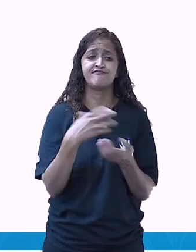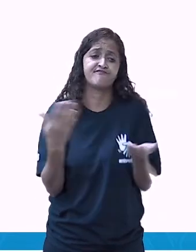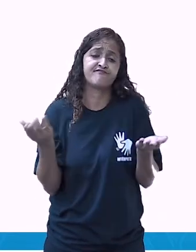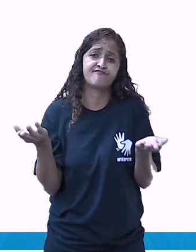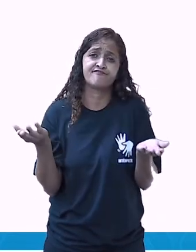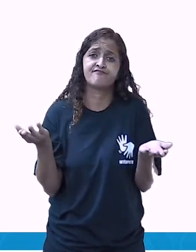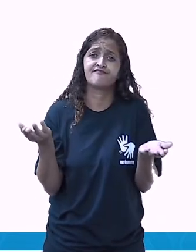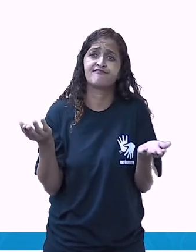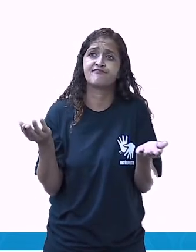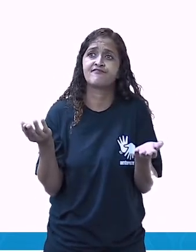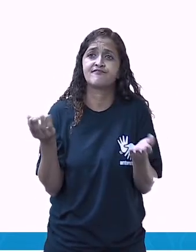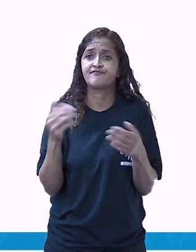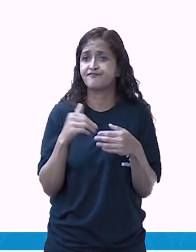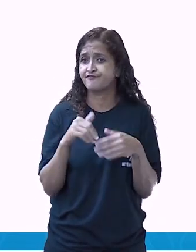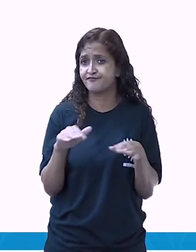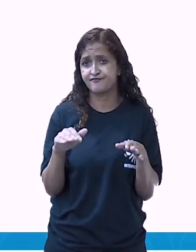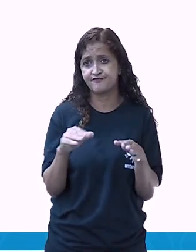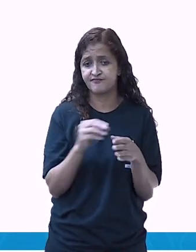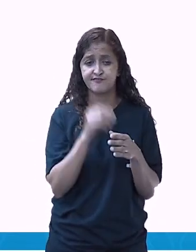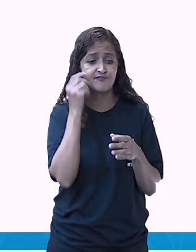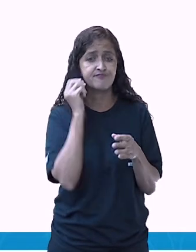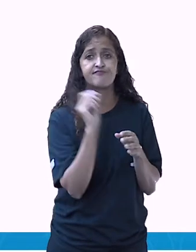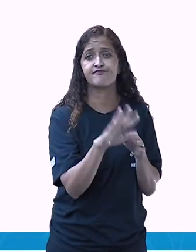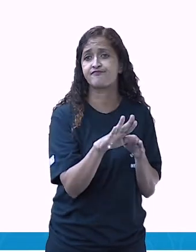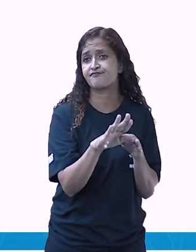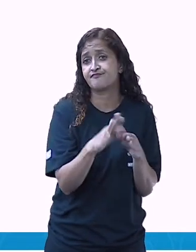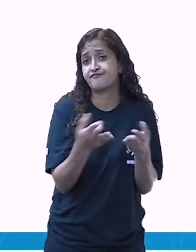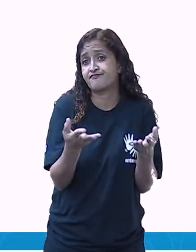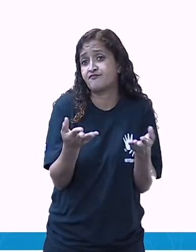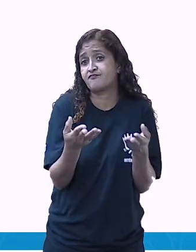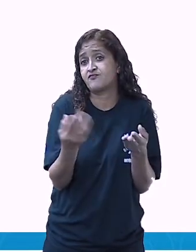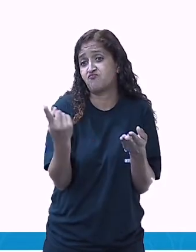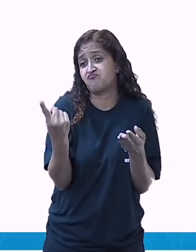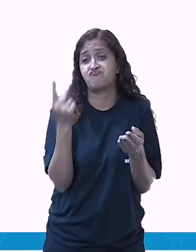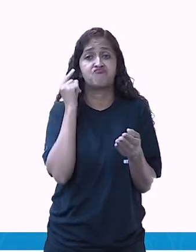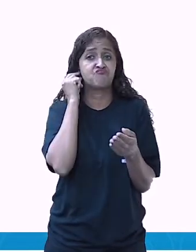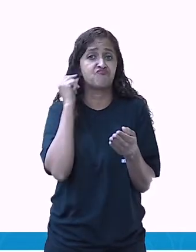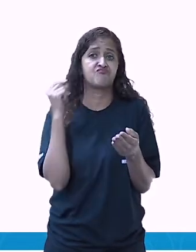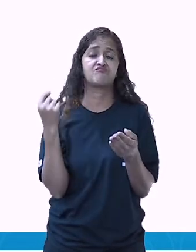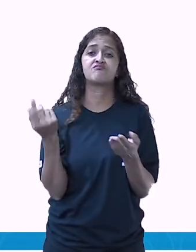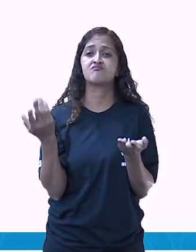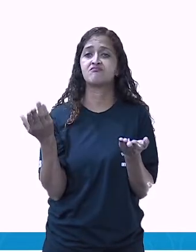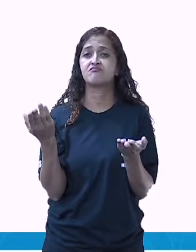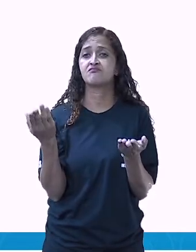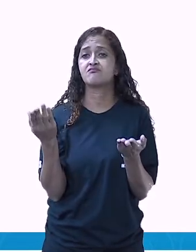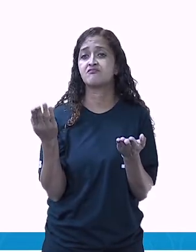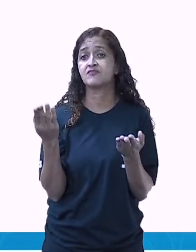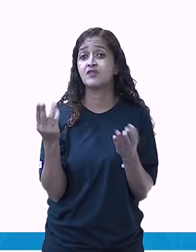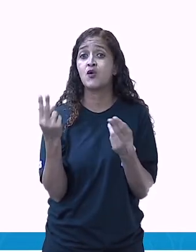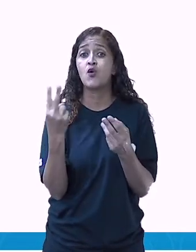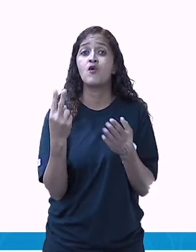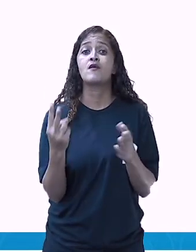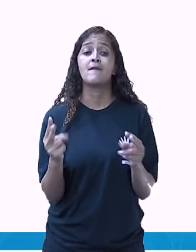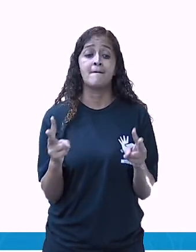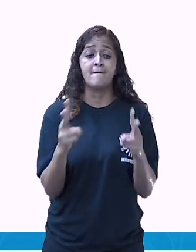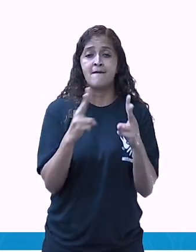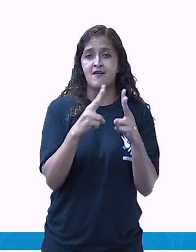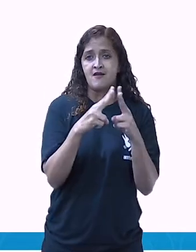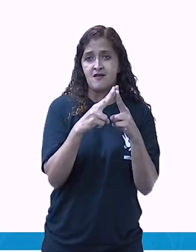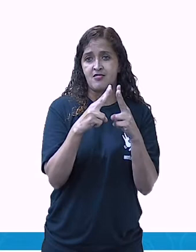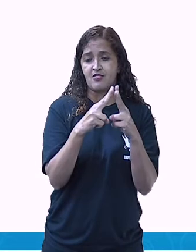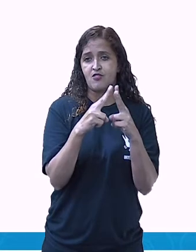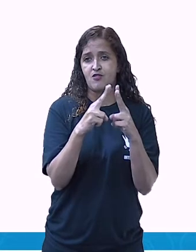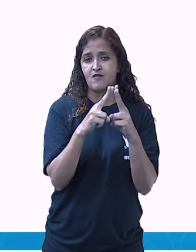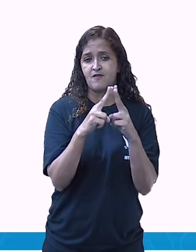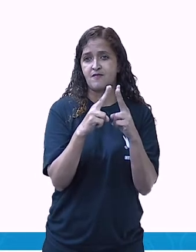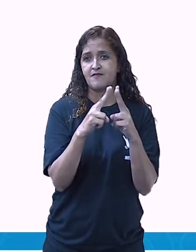é isso? Você já pega o outro e desfaz, joga fora. Porque são coisas que são